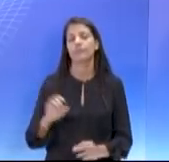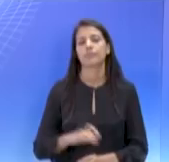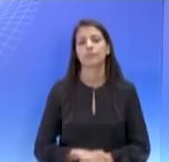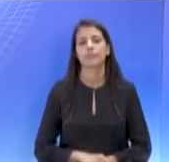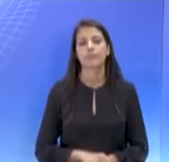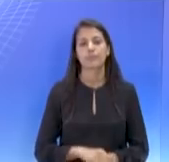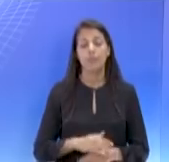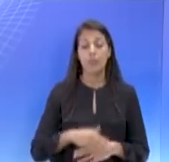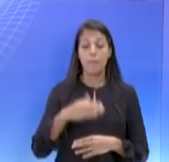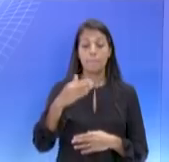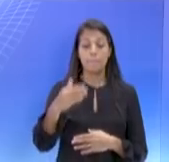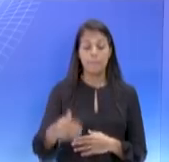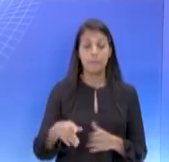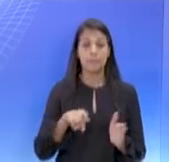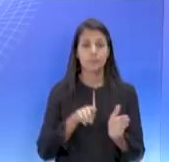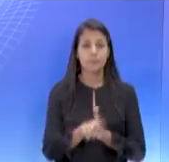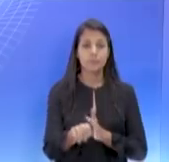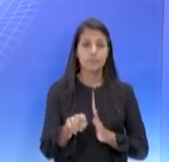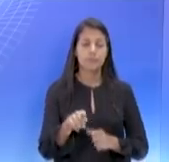Próxima questão.